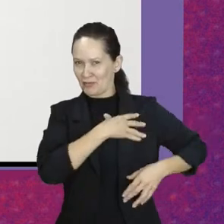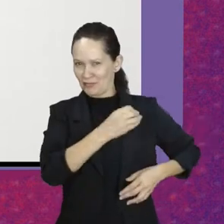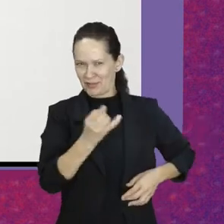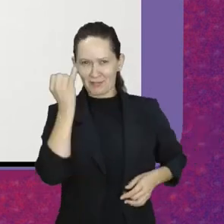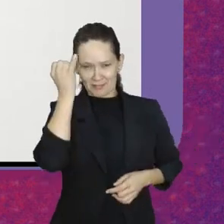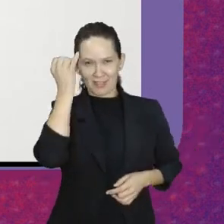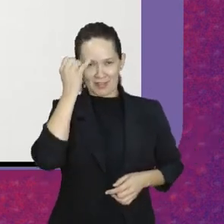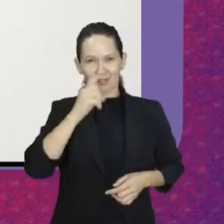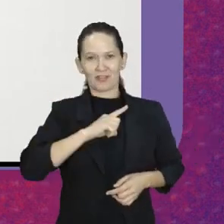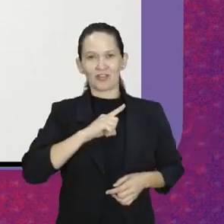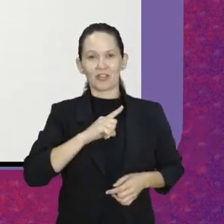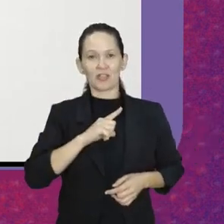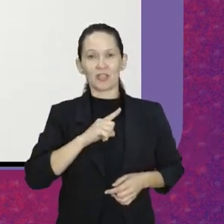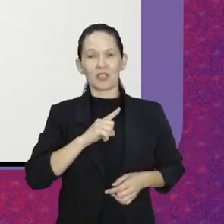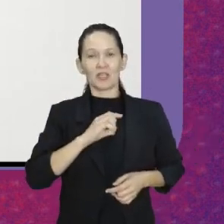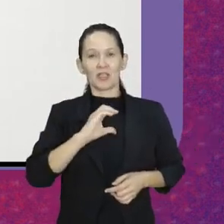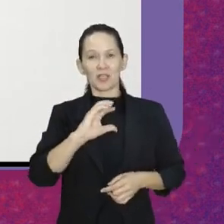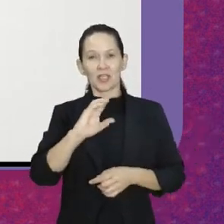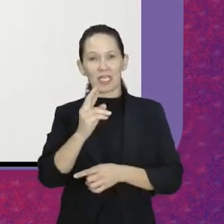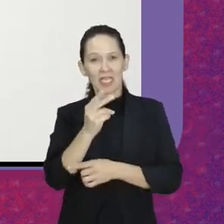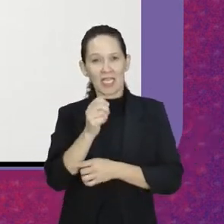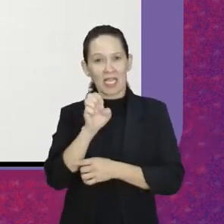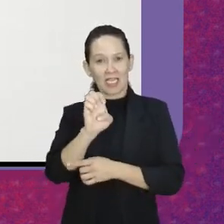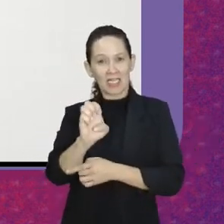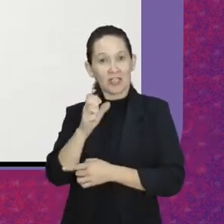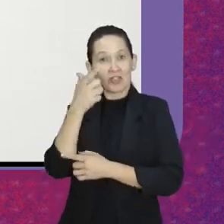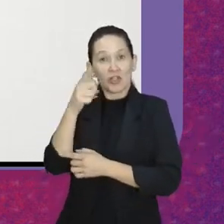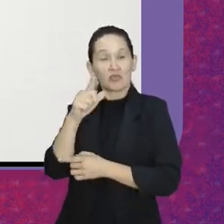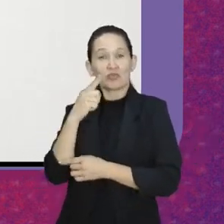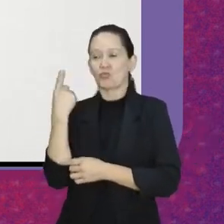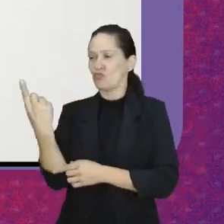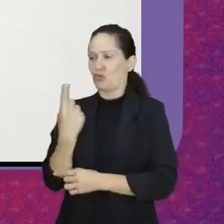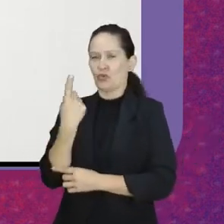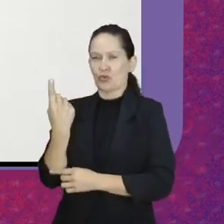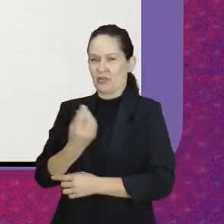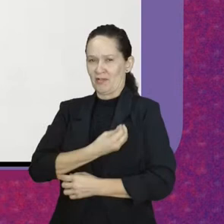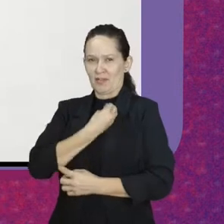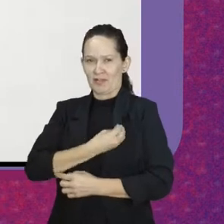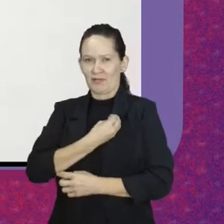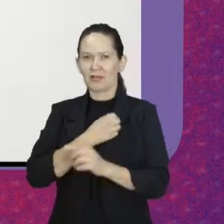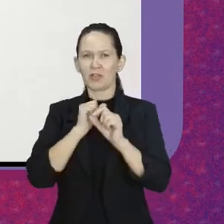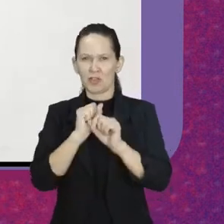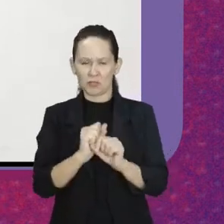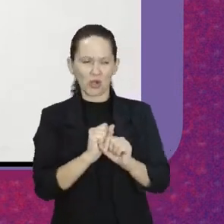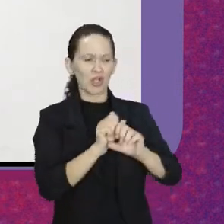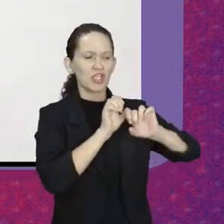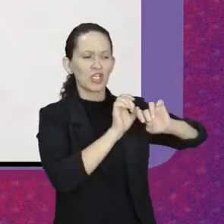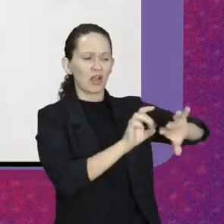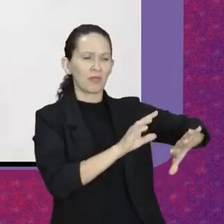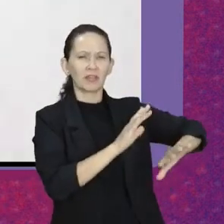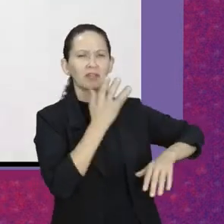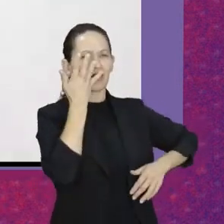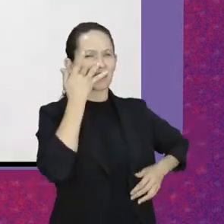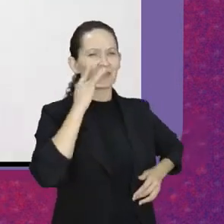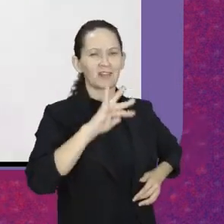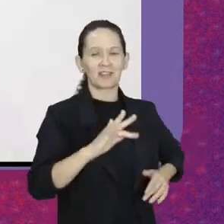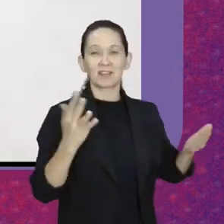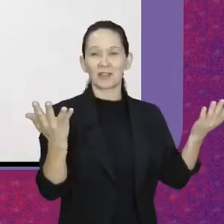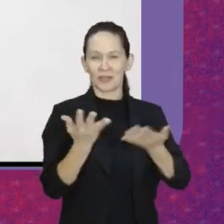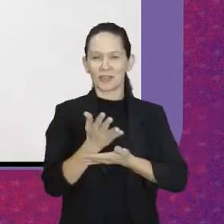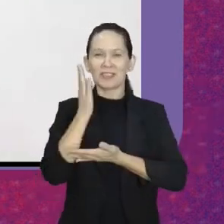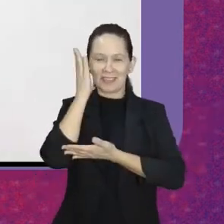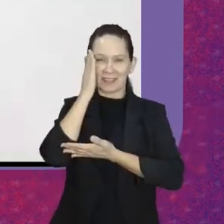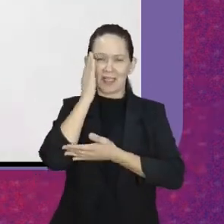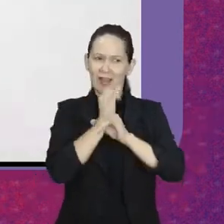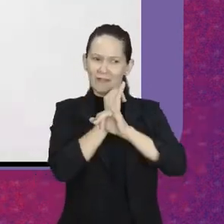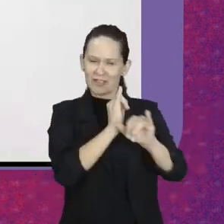de que creche era só para quem não tinha ninguém mesmo na vida, e que podia ser um depósito de crianças, e a gente já